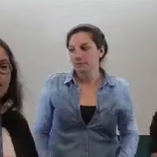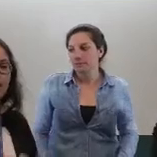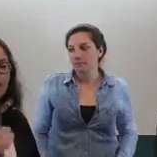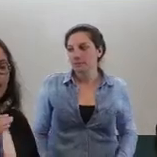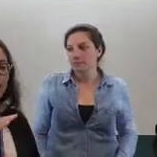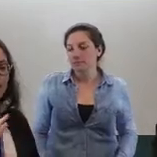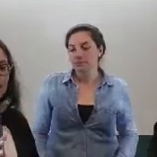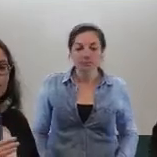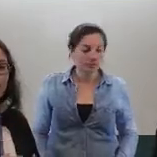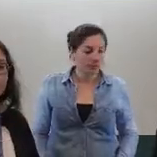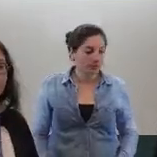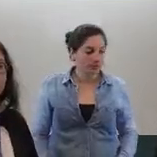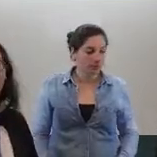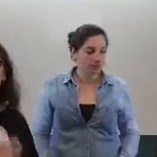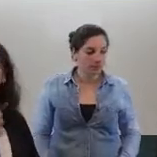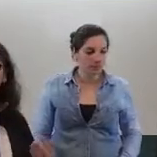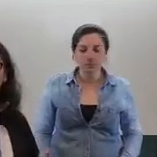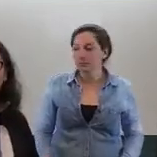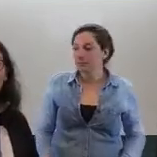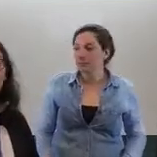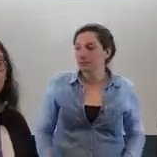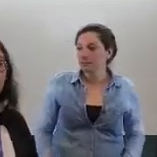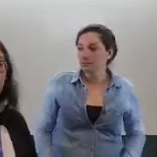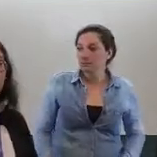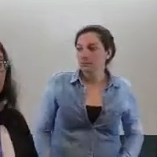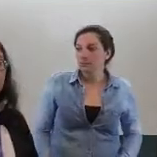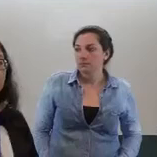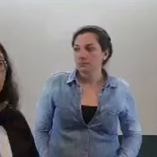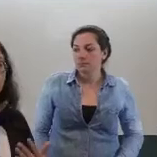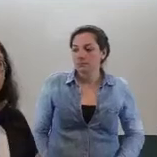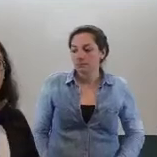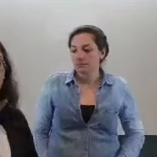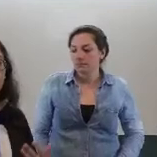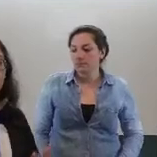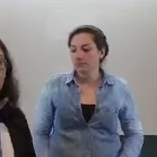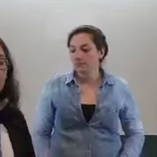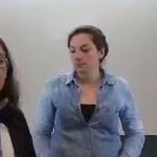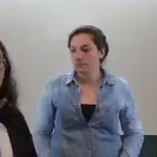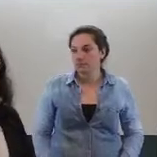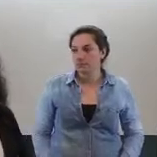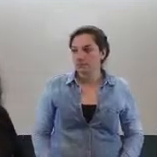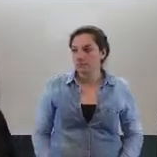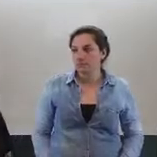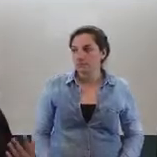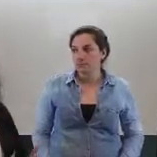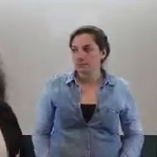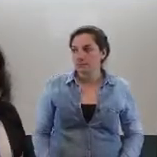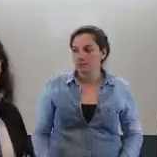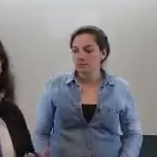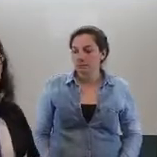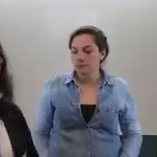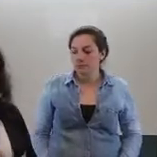remeter ali à norma. Até hoje, assim, eu confesso que eu tenho muitas dúvidas, porque, como eu disse